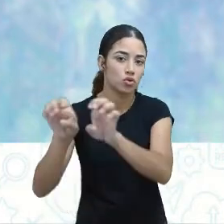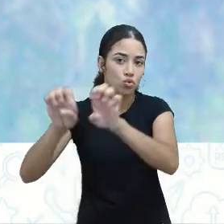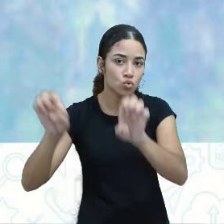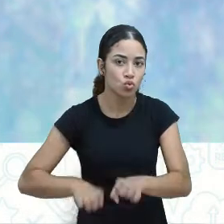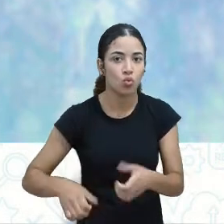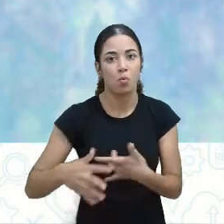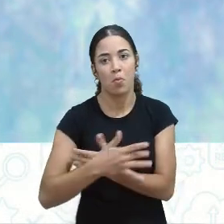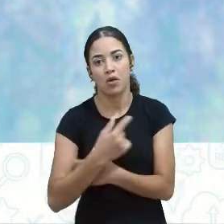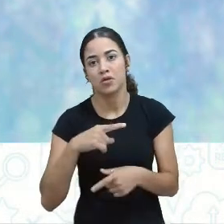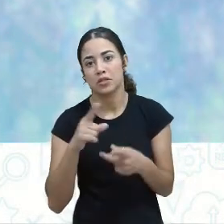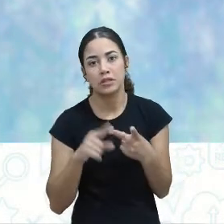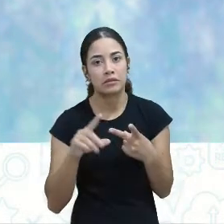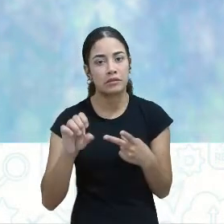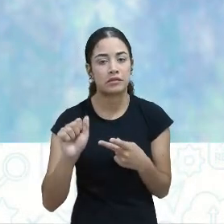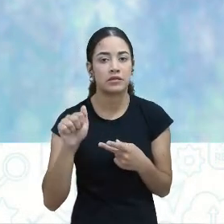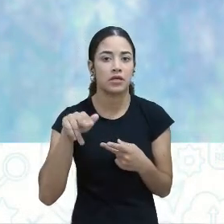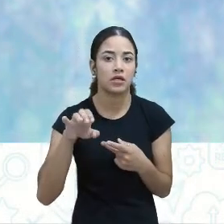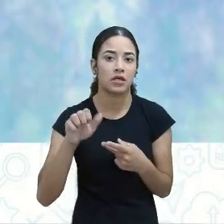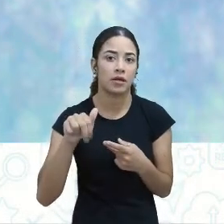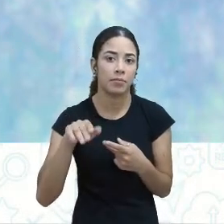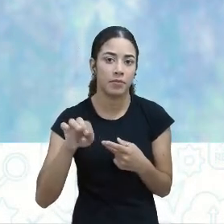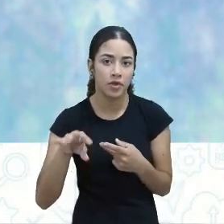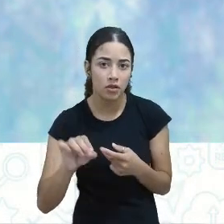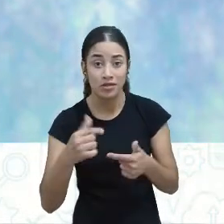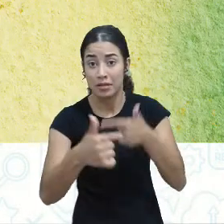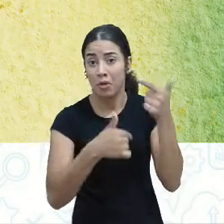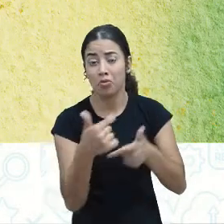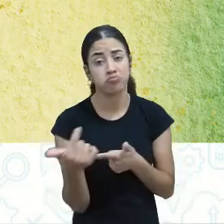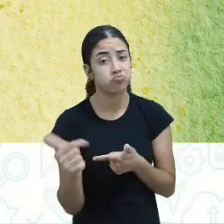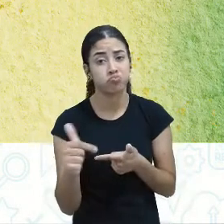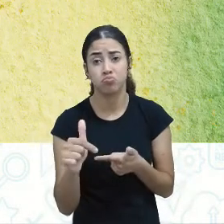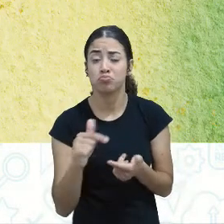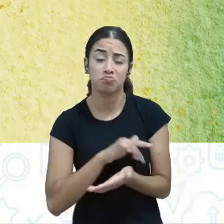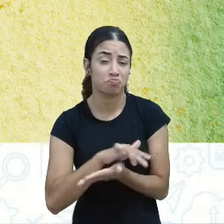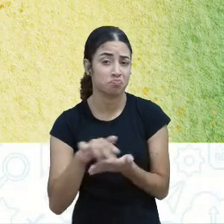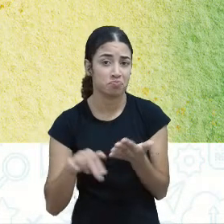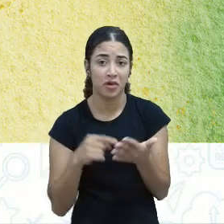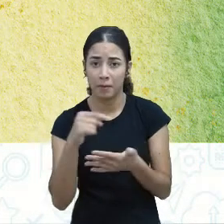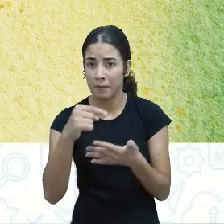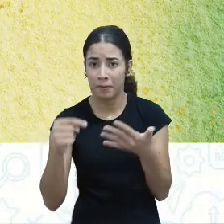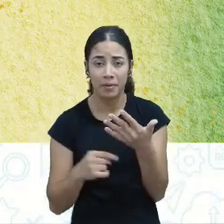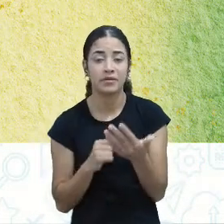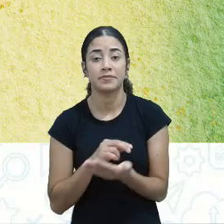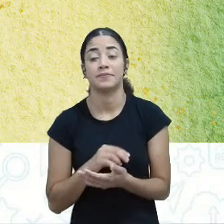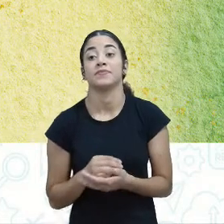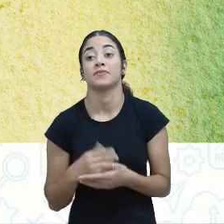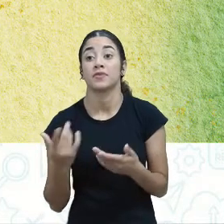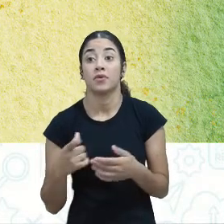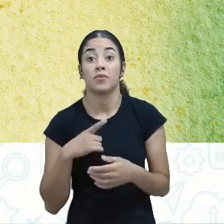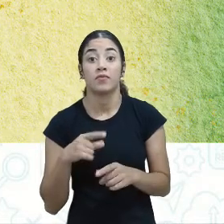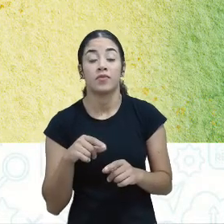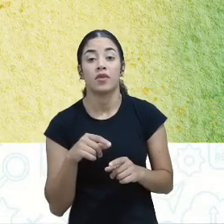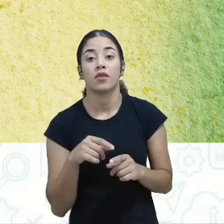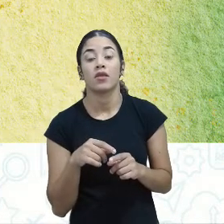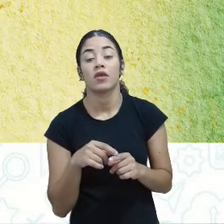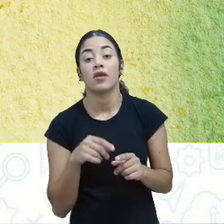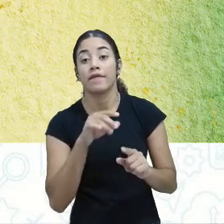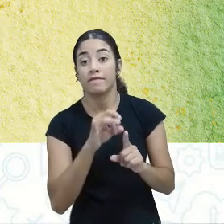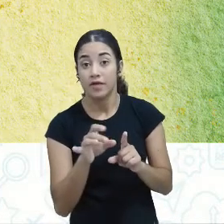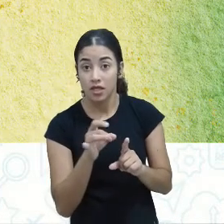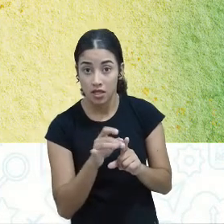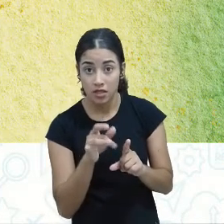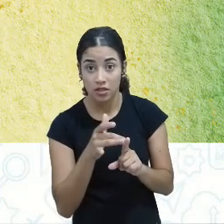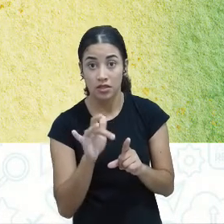urbana, saneamento, desemprego também que recai, enfim. Então, as principais vítimas do racismo ambiental são